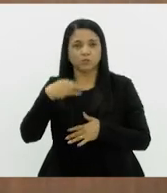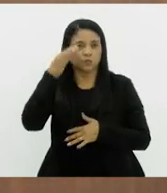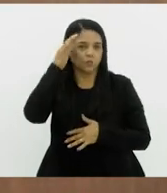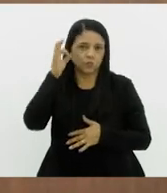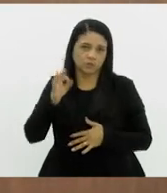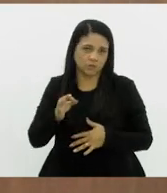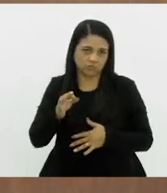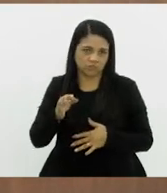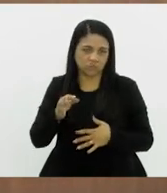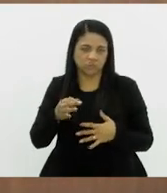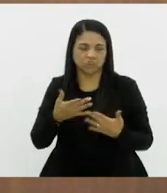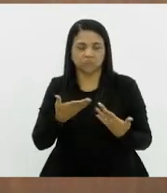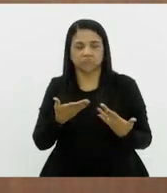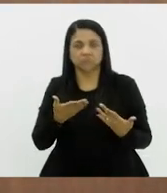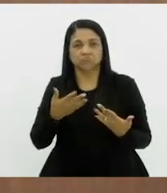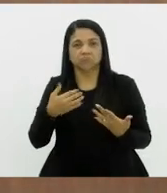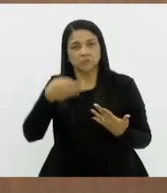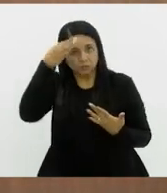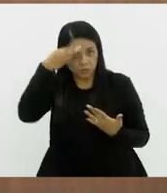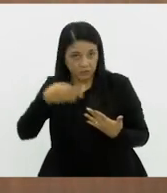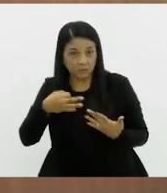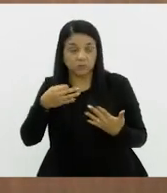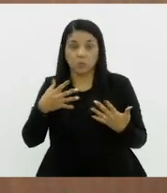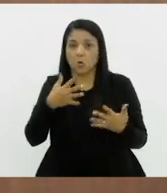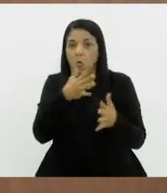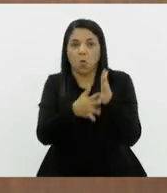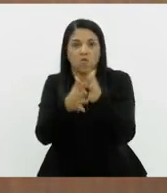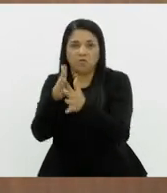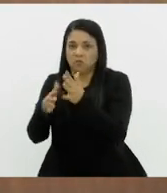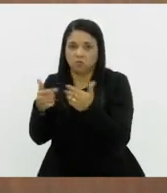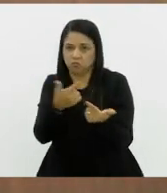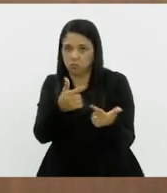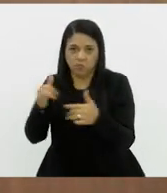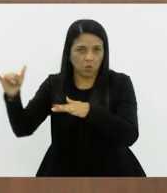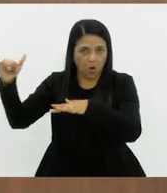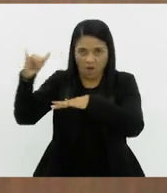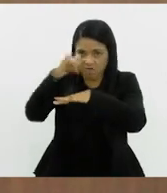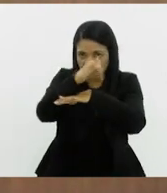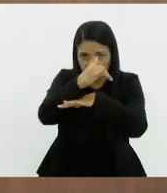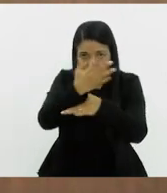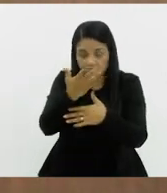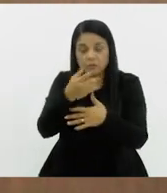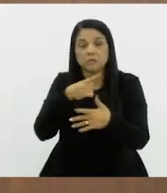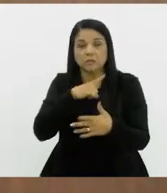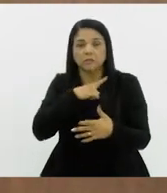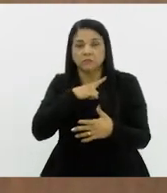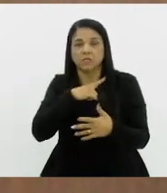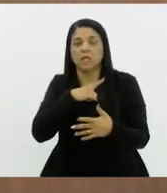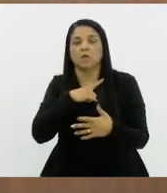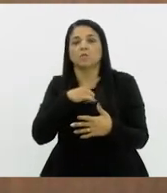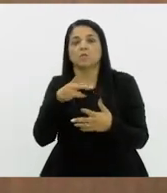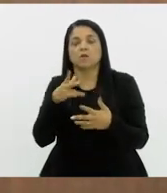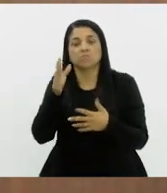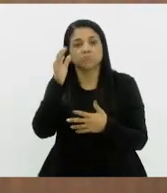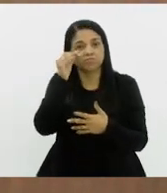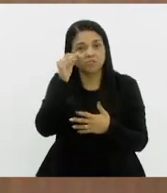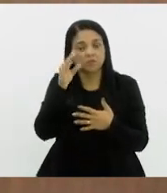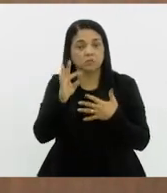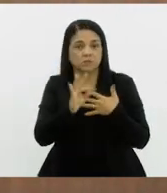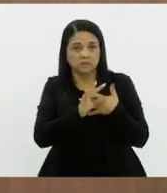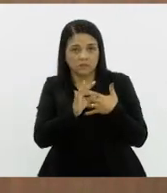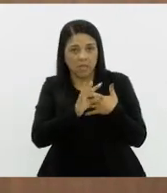conflito de com outras aeronaves ou com outras rotas. Existe uma questão técnica que o DCEA precisa observar em